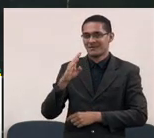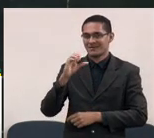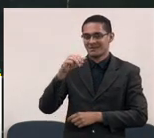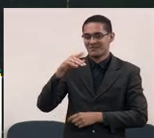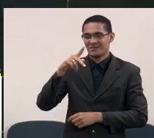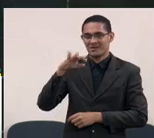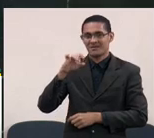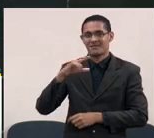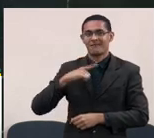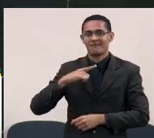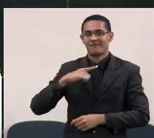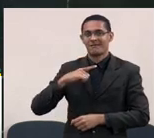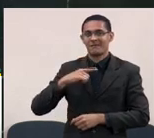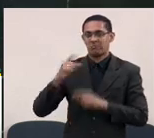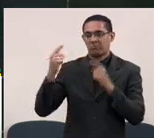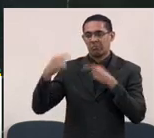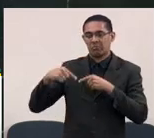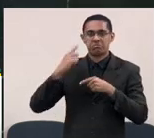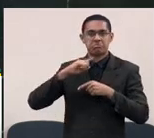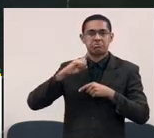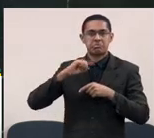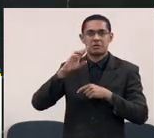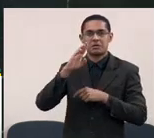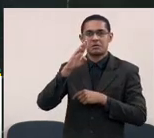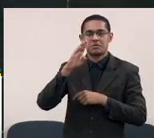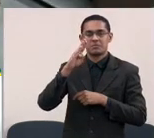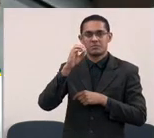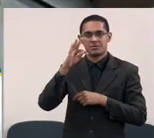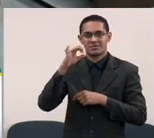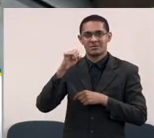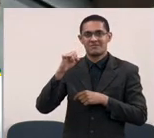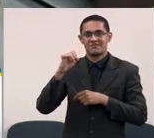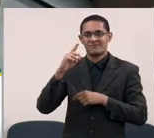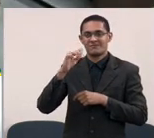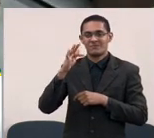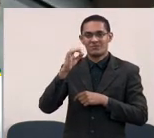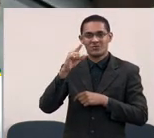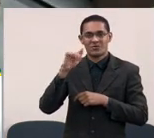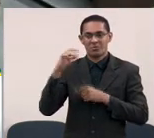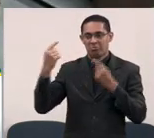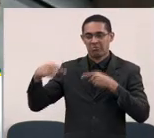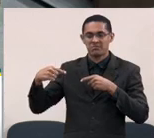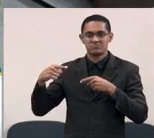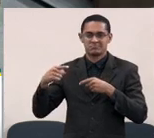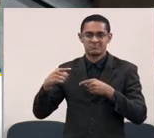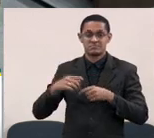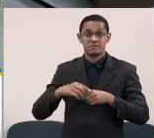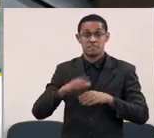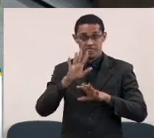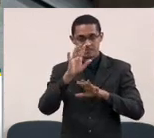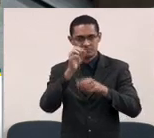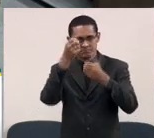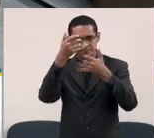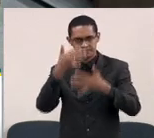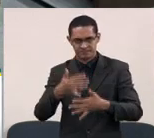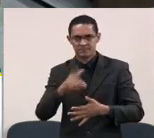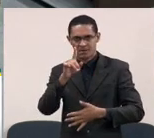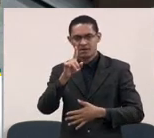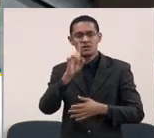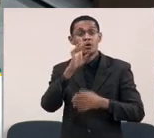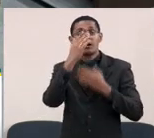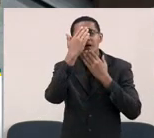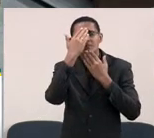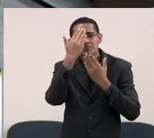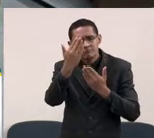dar a camisa do Flamengo. Negativo, negativo. Senhor presidente, a palavra, senhor presidente. É só para agradecer a palavra da aos nossos